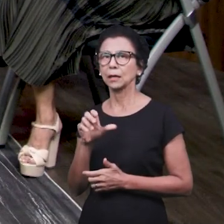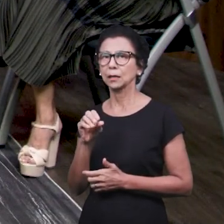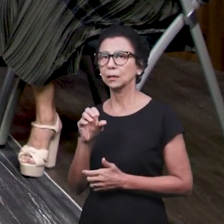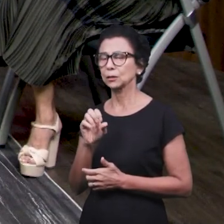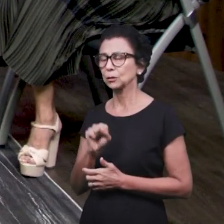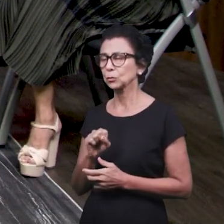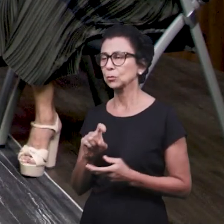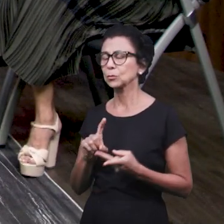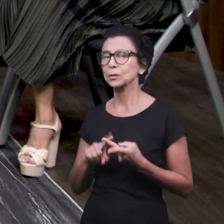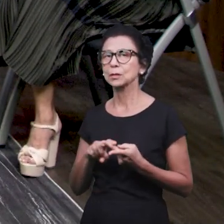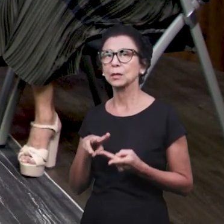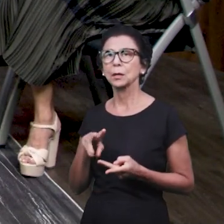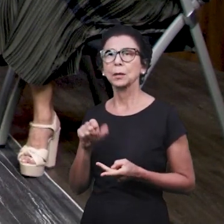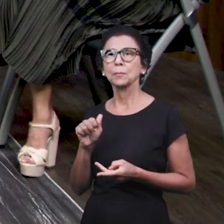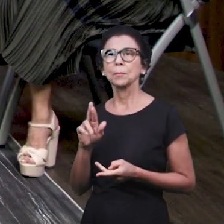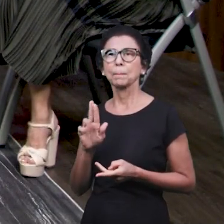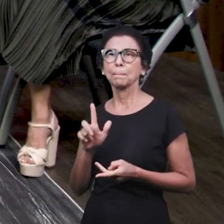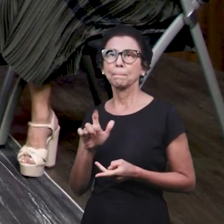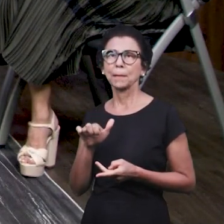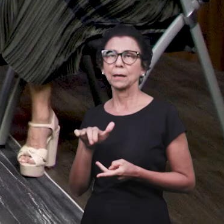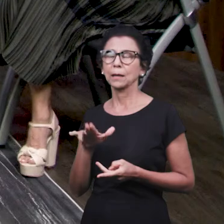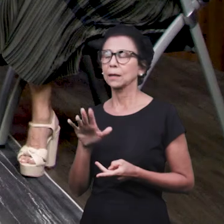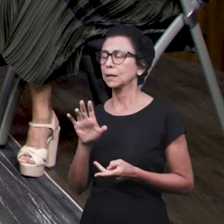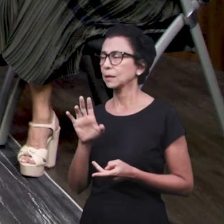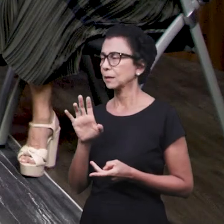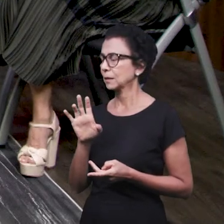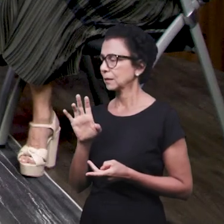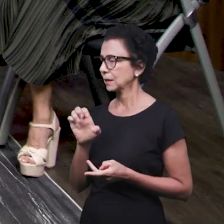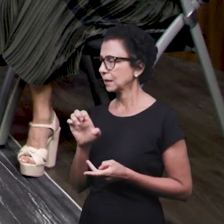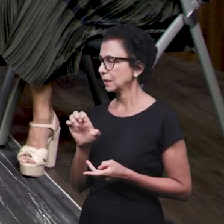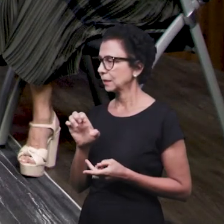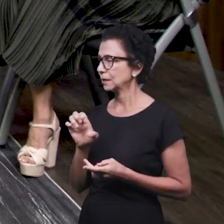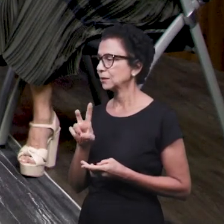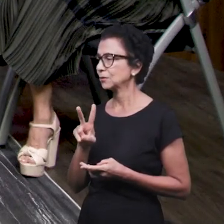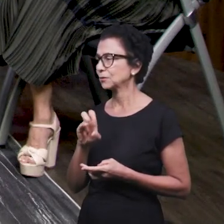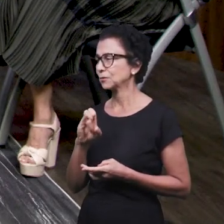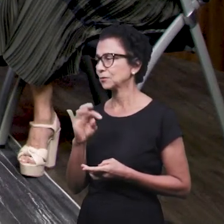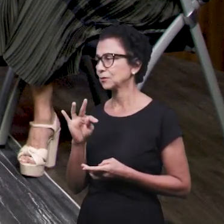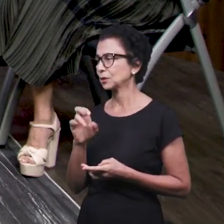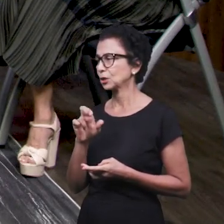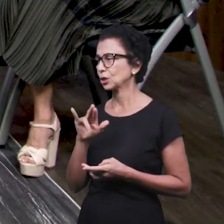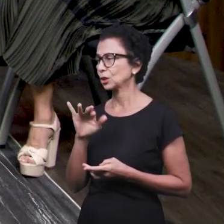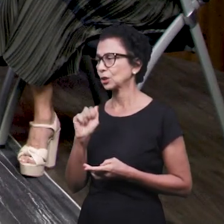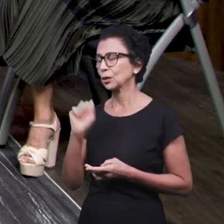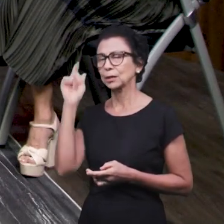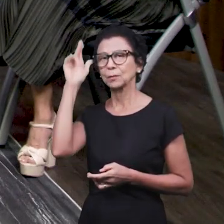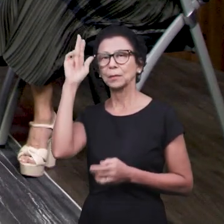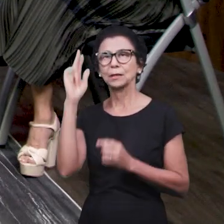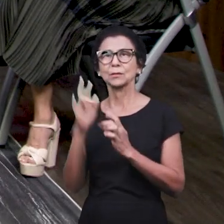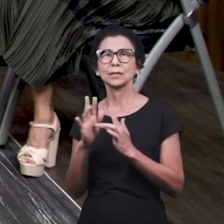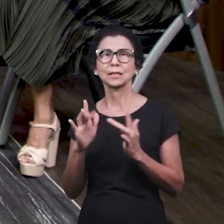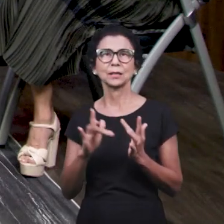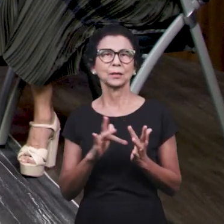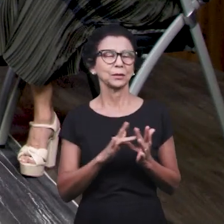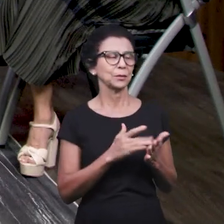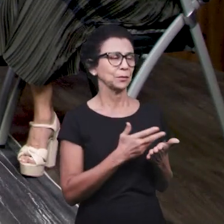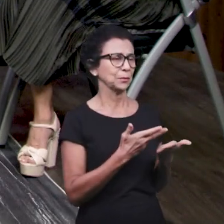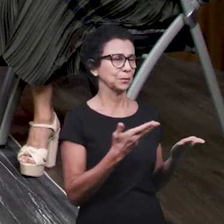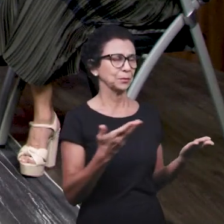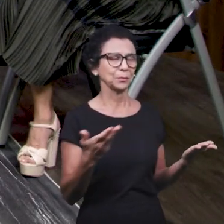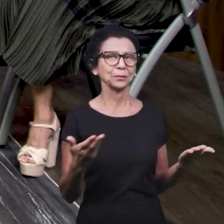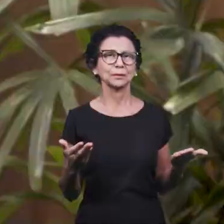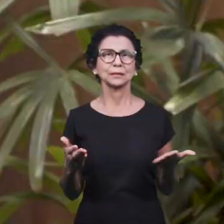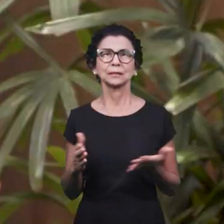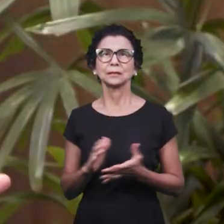Senhor, Fernanda. A paz do Senhor, Kézia. A paz do Senhor, Vitória. A paz do Senhor, Fernanda, e a paz do Senhor, Kézia. Paz do Senhor, Mas